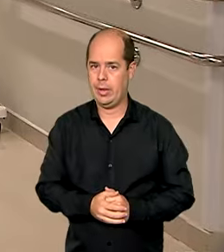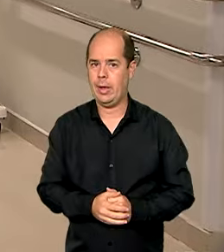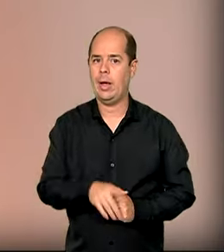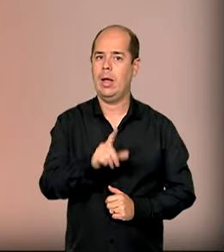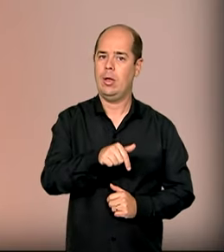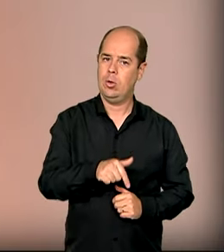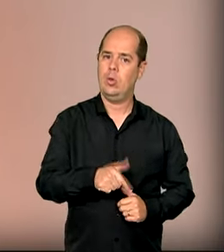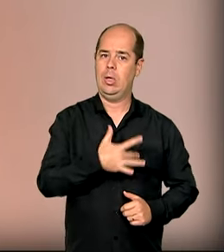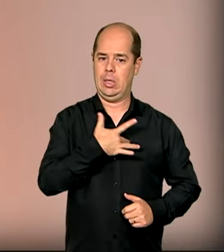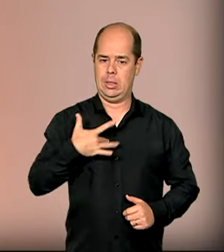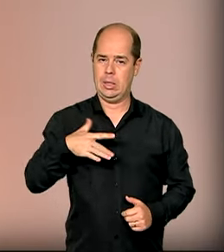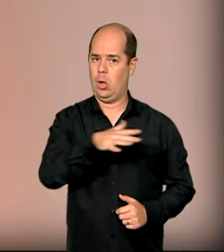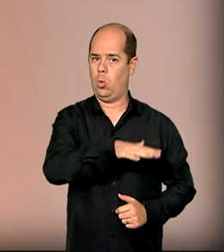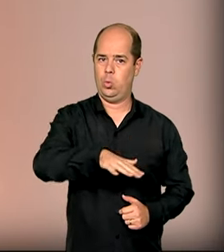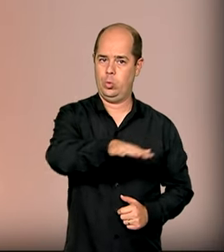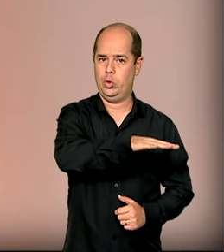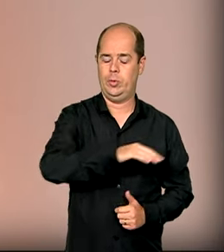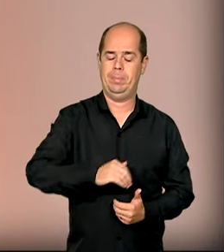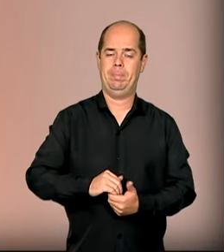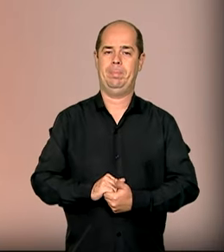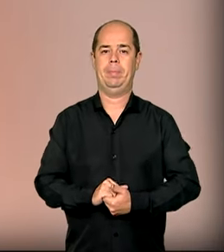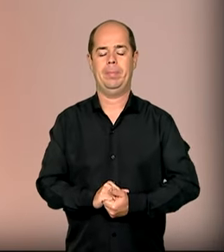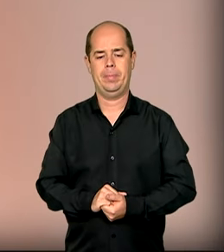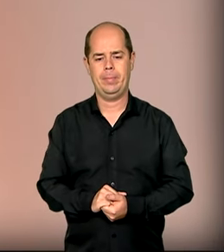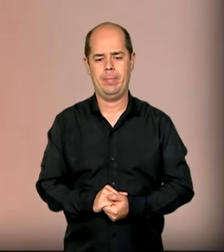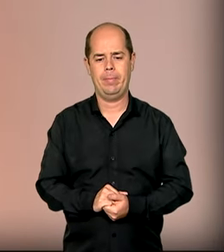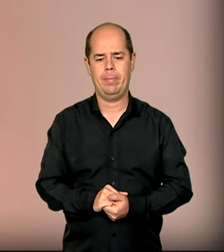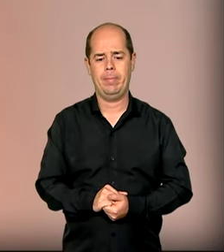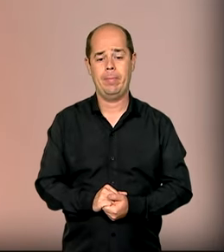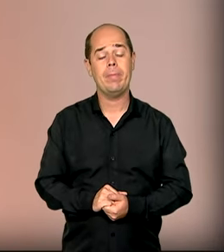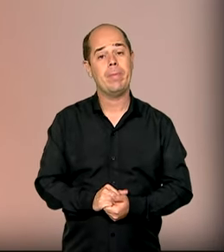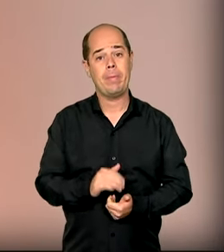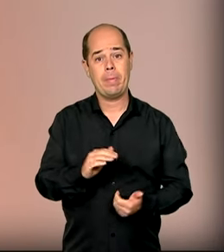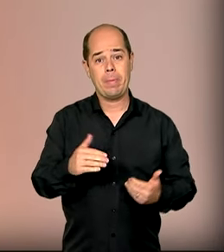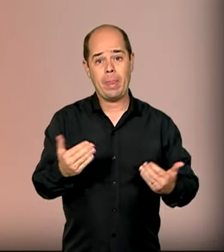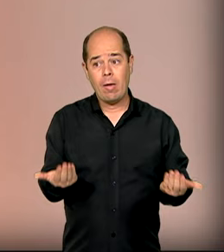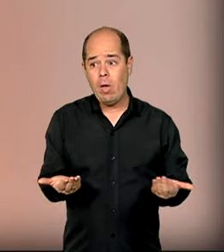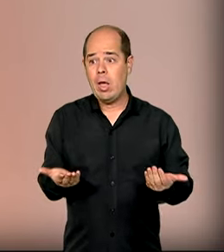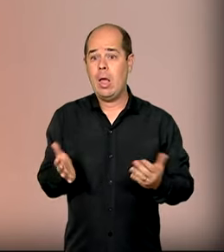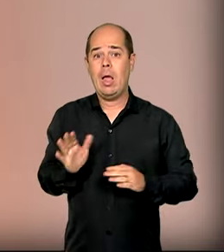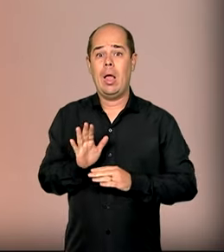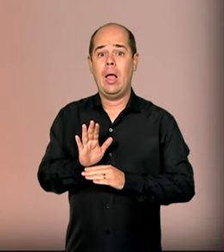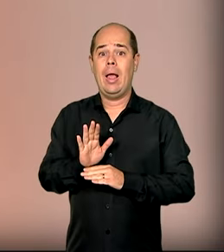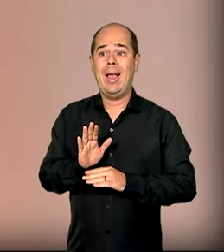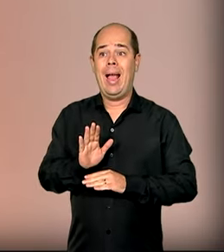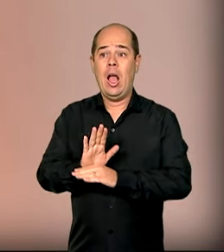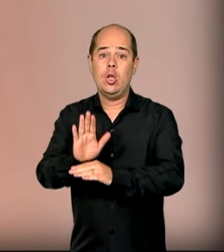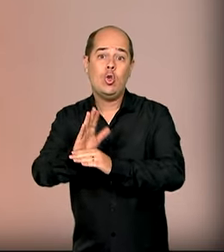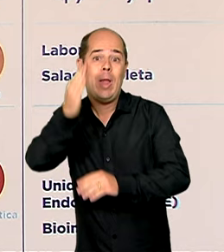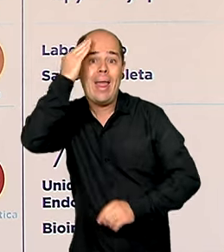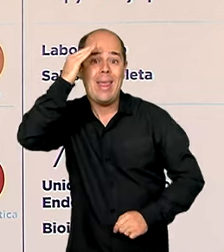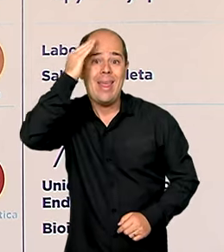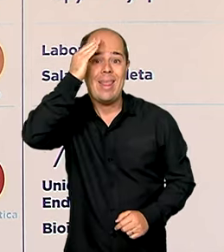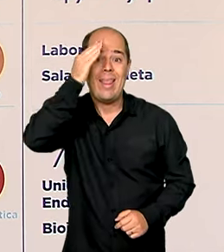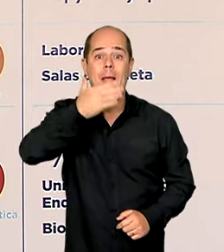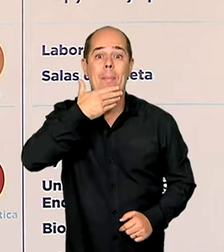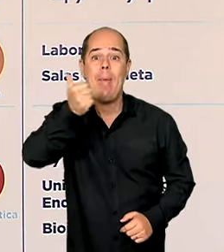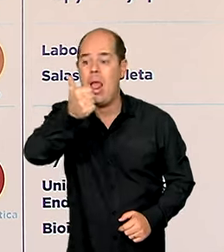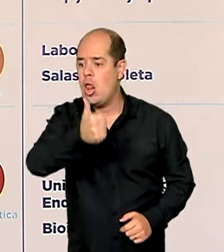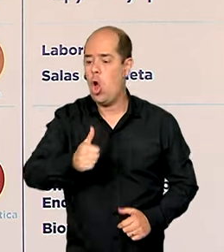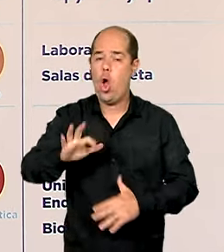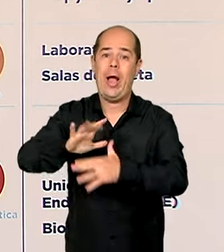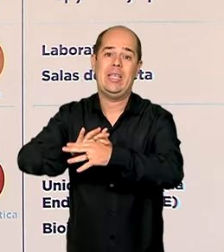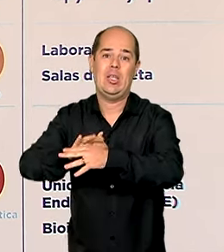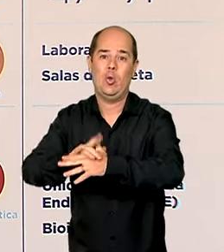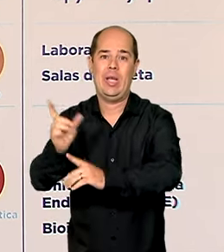saúde básica. Vão possibilitar o conhecimento maior a respeito, né, dessa doença que foi notificada. O que precisamos